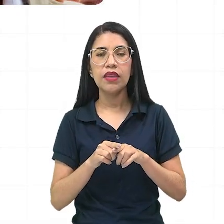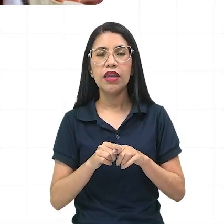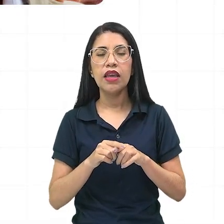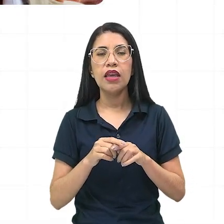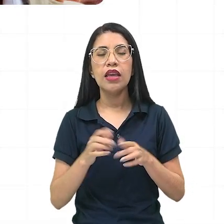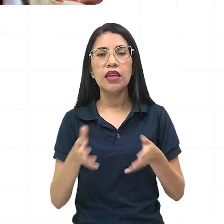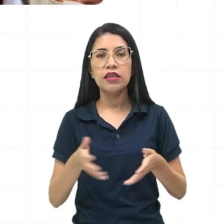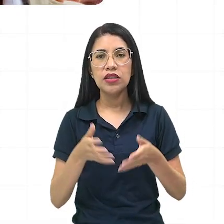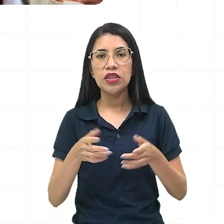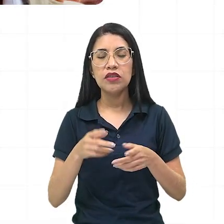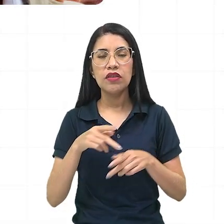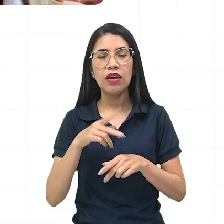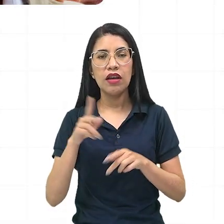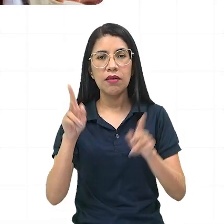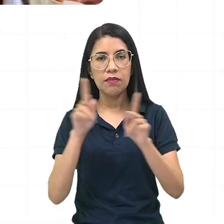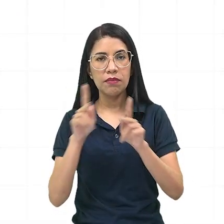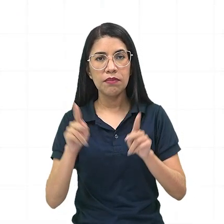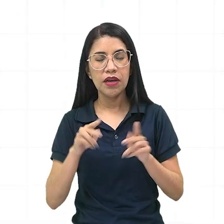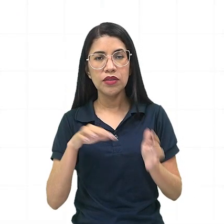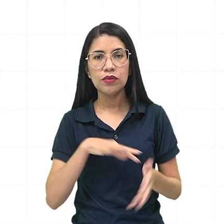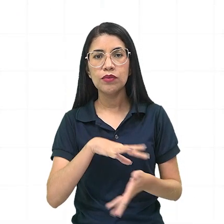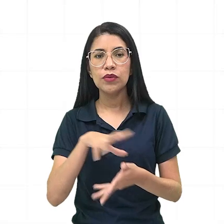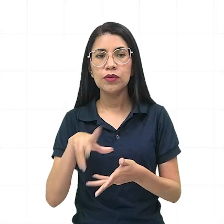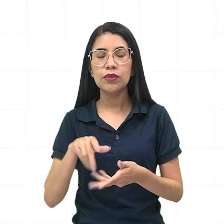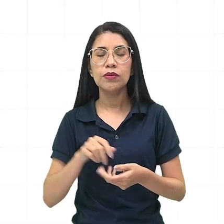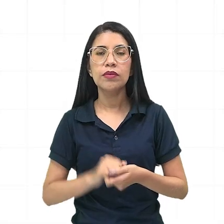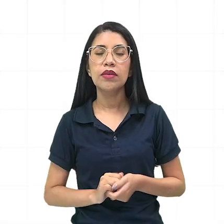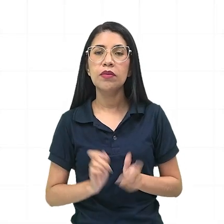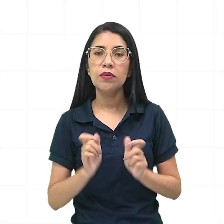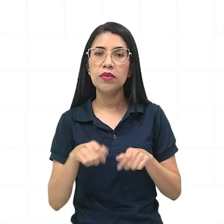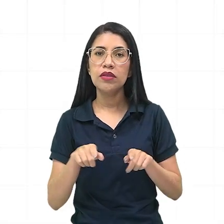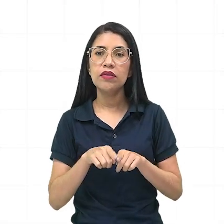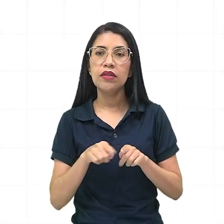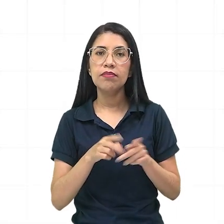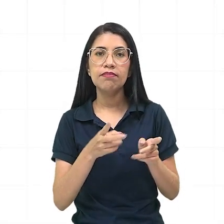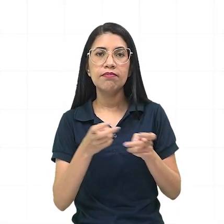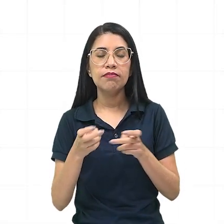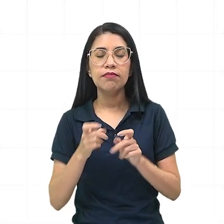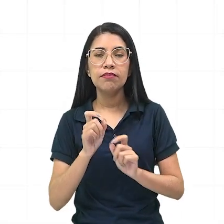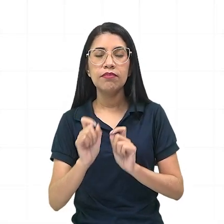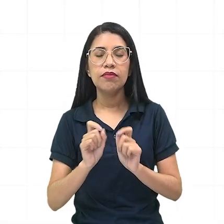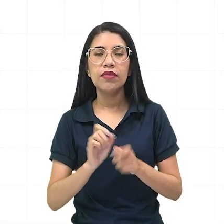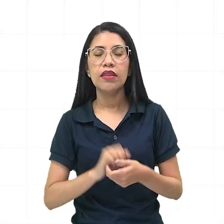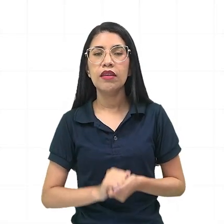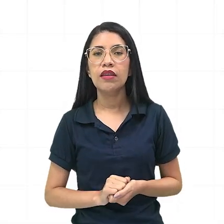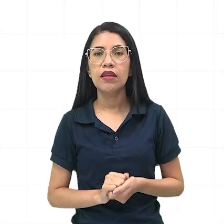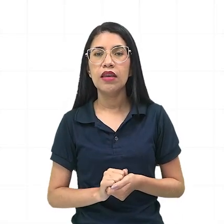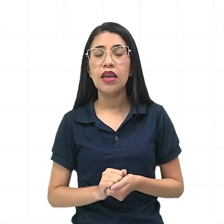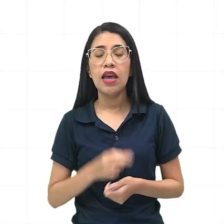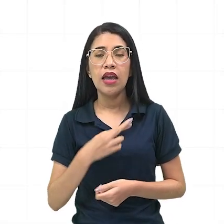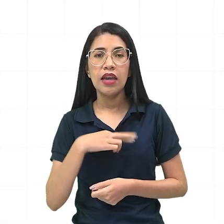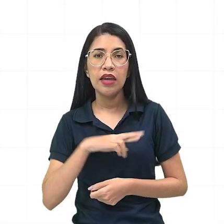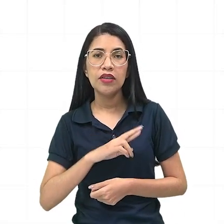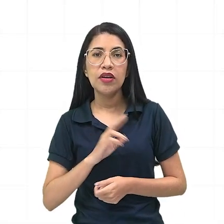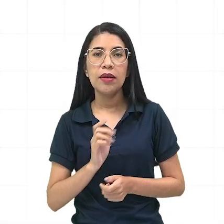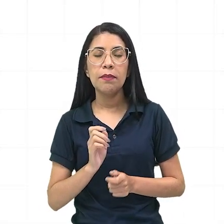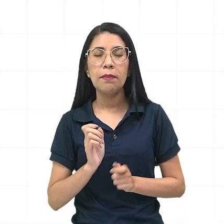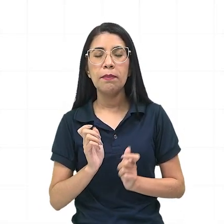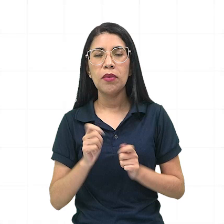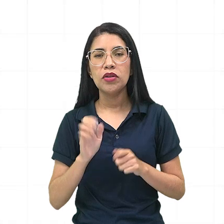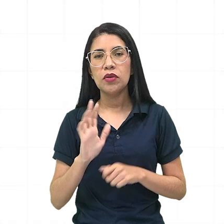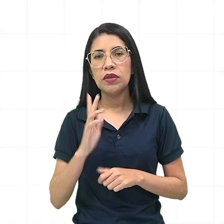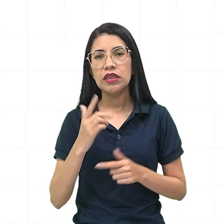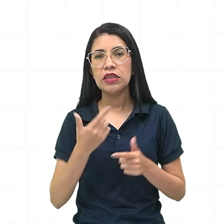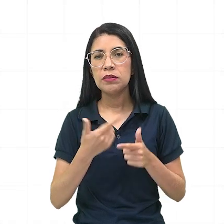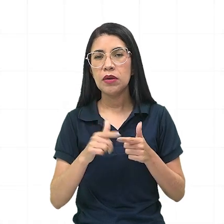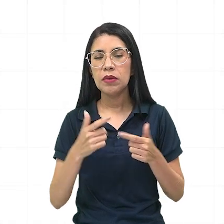diferentes partes do mundo, né? E aí nós podemos pensar, infelizmente, que a religião pode ser causa de